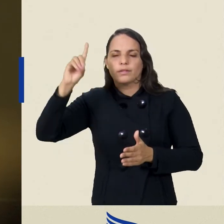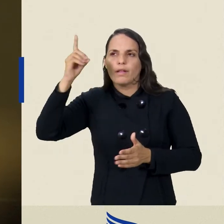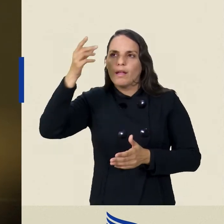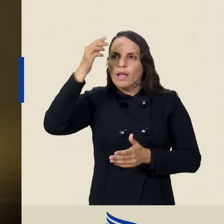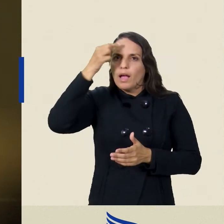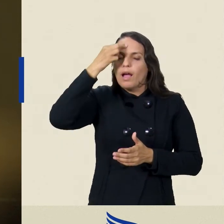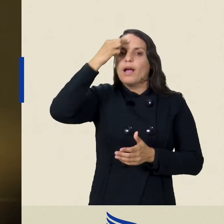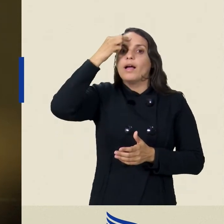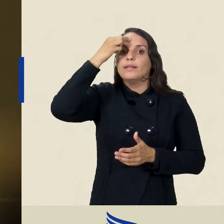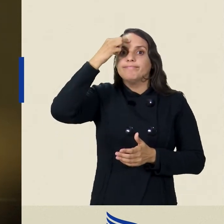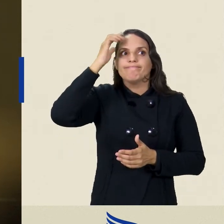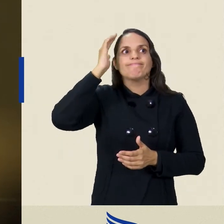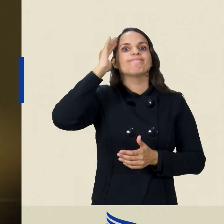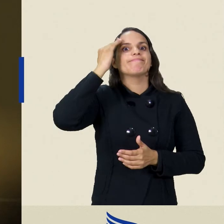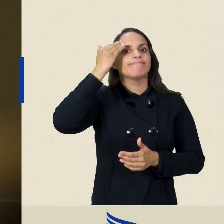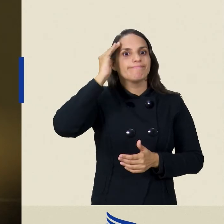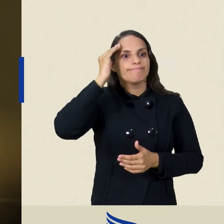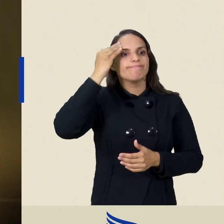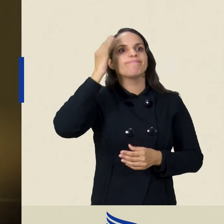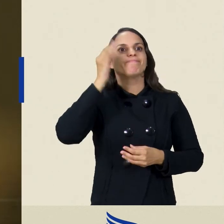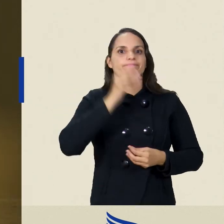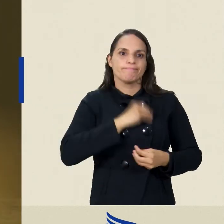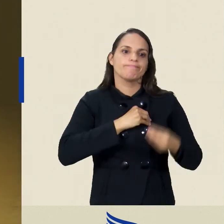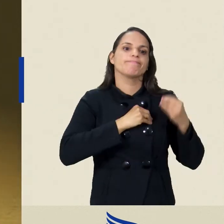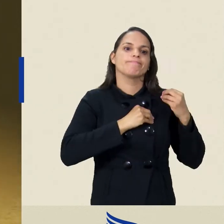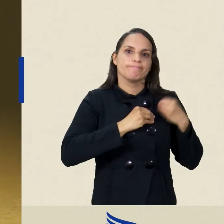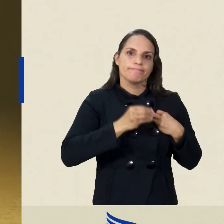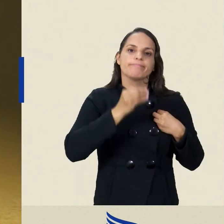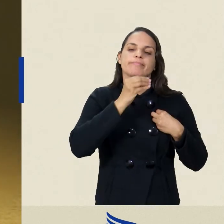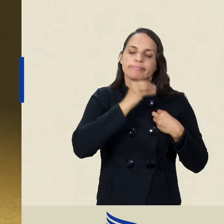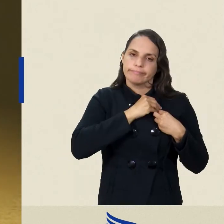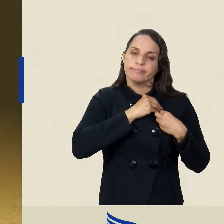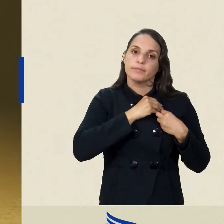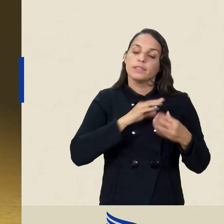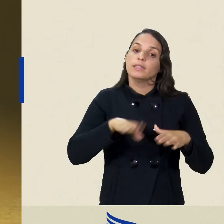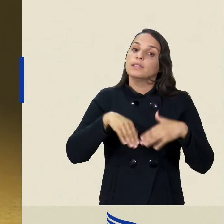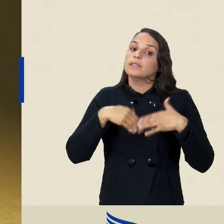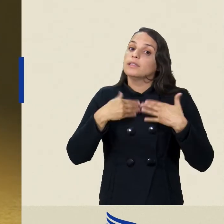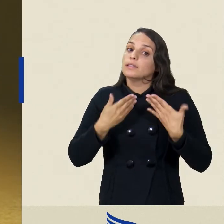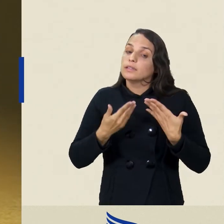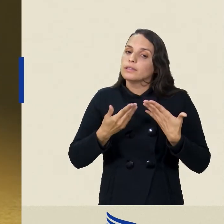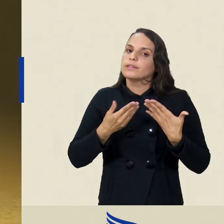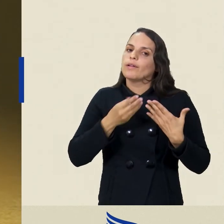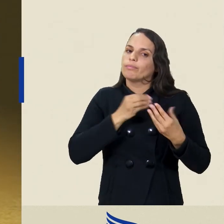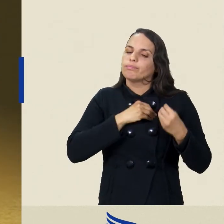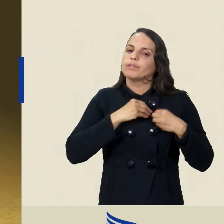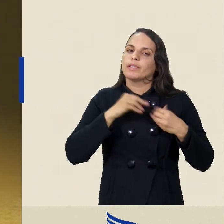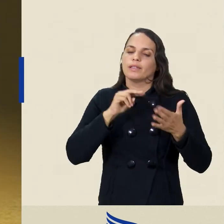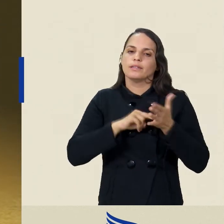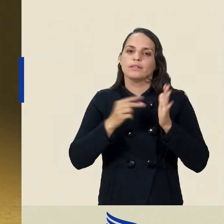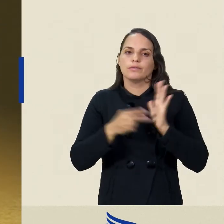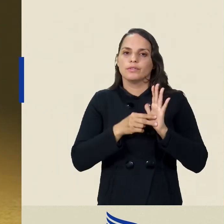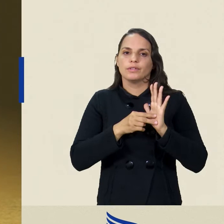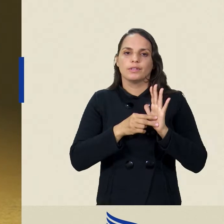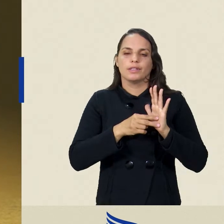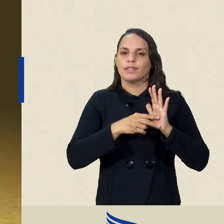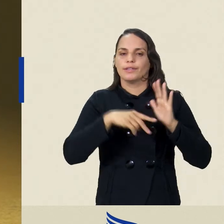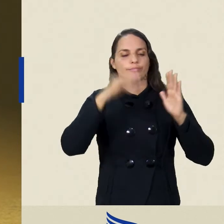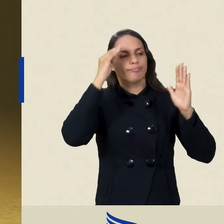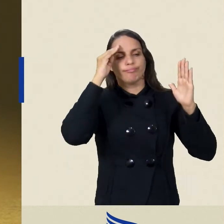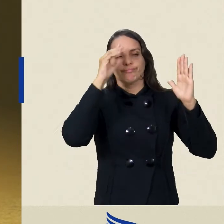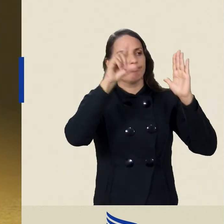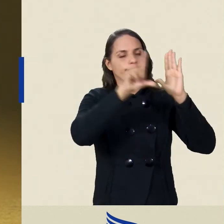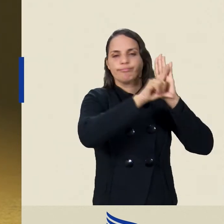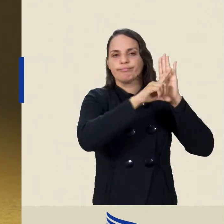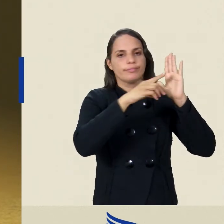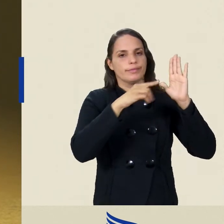consciência, eles se reconhecem pecadores diante de Deus. O pecado é a transgressão da lei, e qualquer que tropeçar